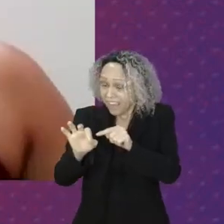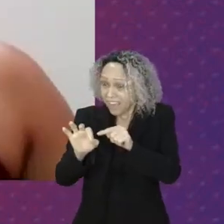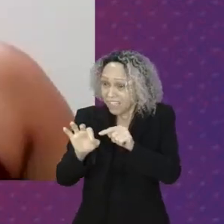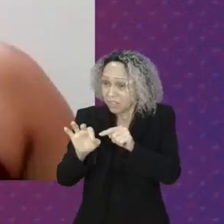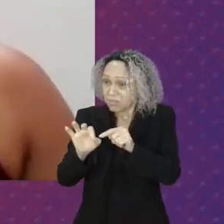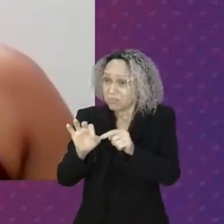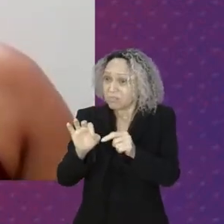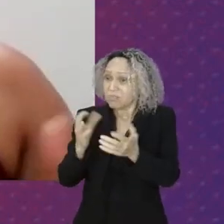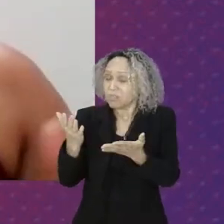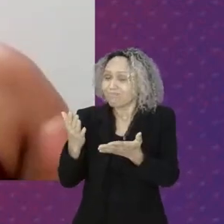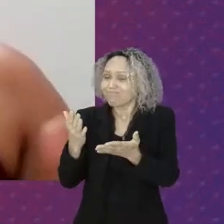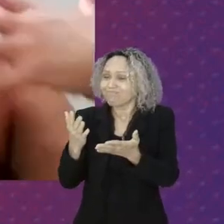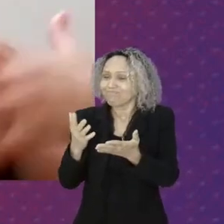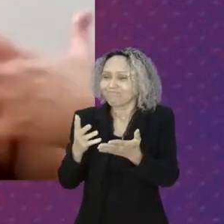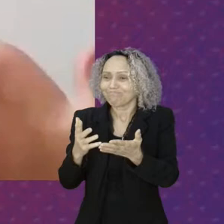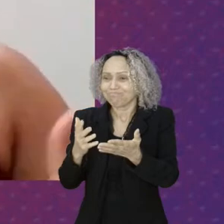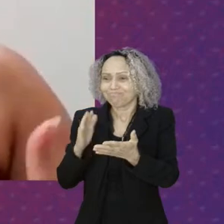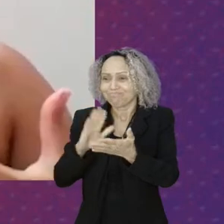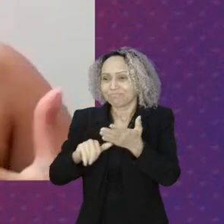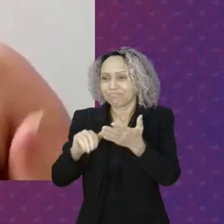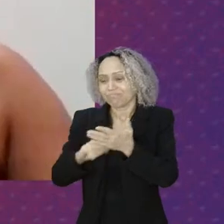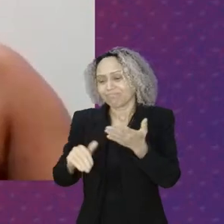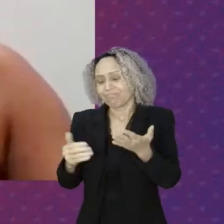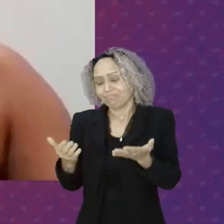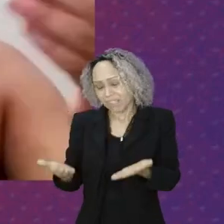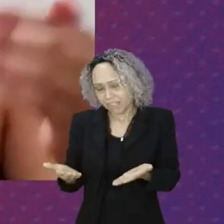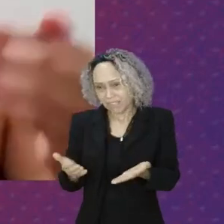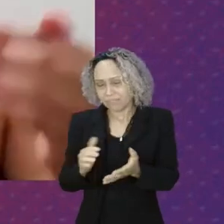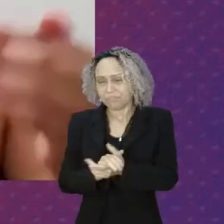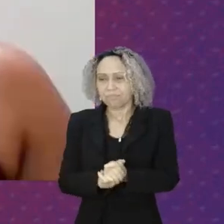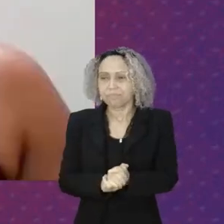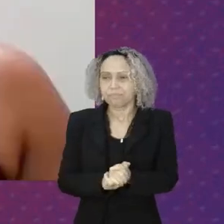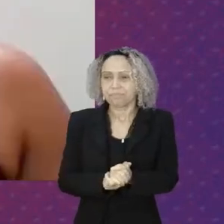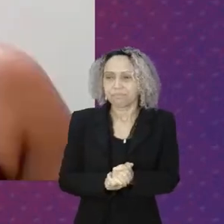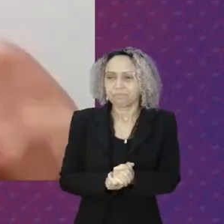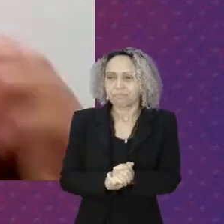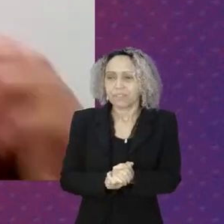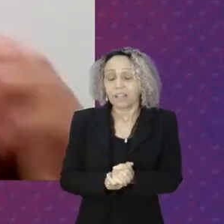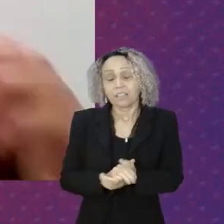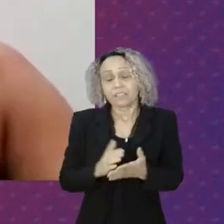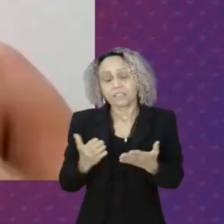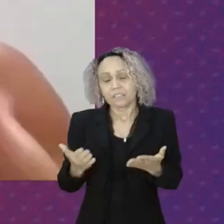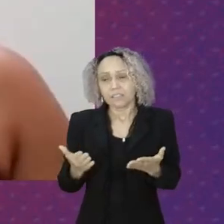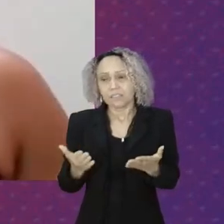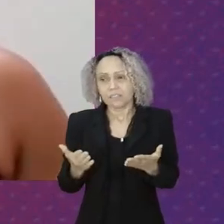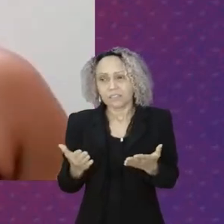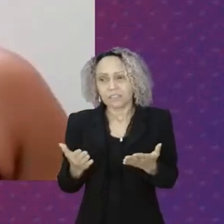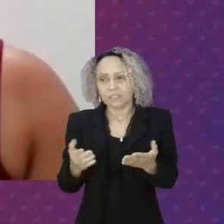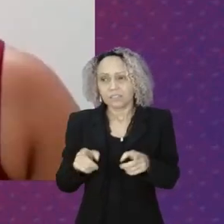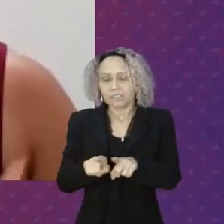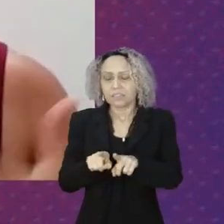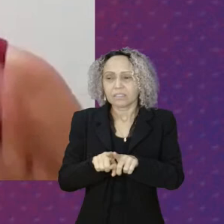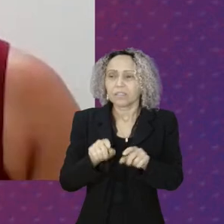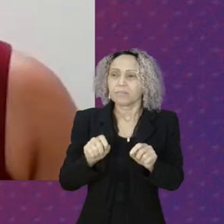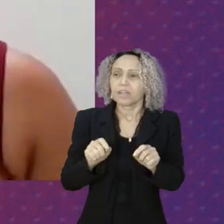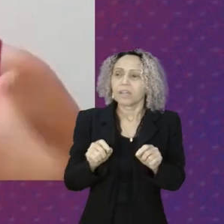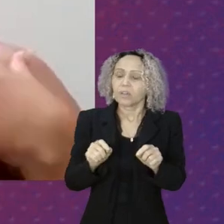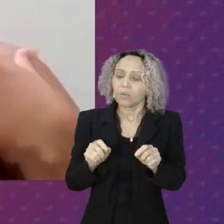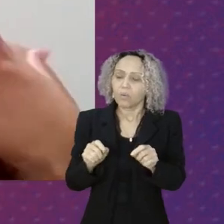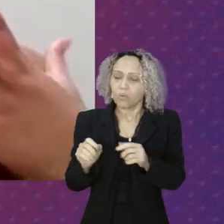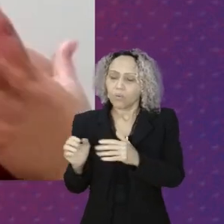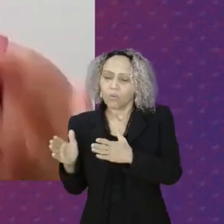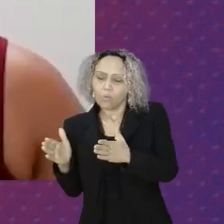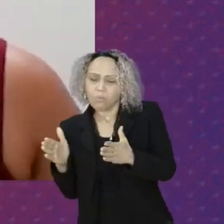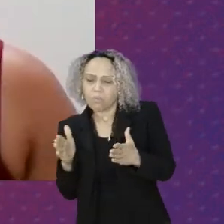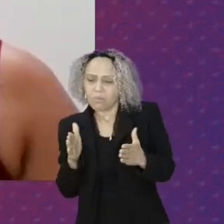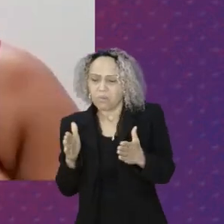em especial durante a pandemia, ser cada vez mais fortalecidas, foram enfraquecidas. Isso aliado a um aumento de um